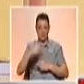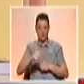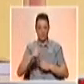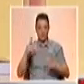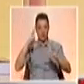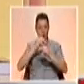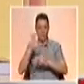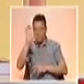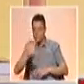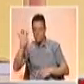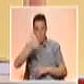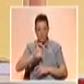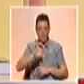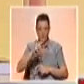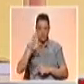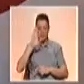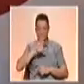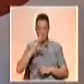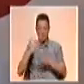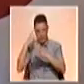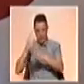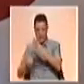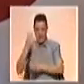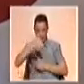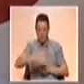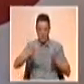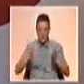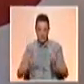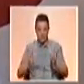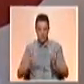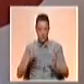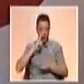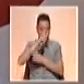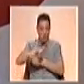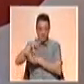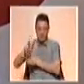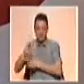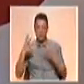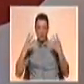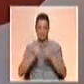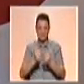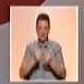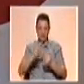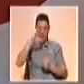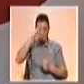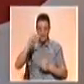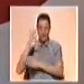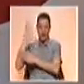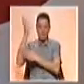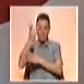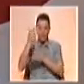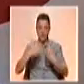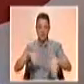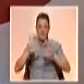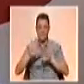para, a partir dali, termos novas formas de gerir a água, não é? Foi criado um gabinete de observação da seca pelo Ministério do Ambiente, só